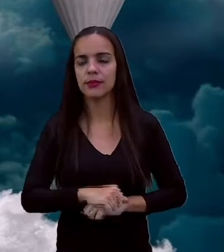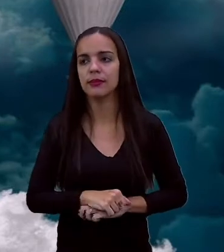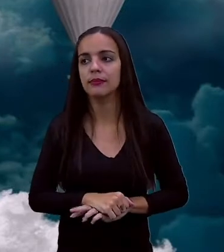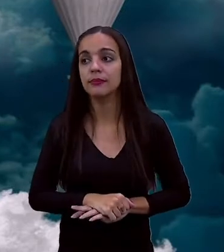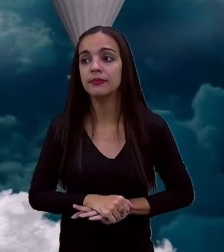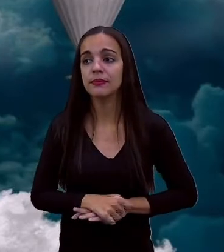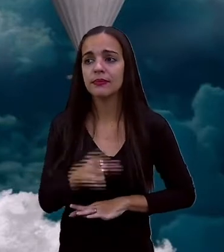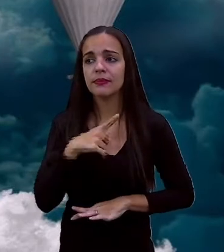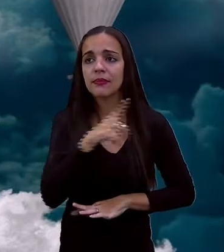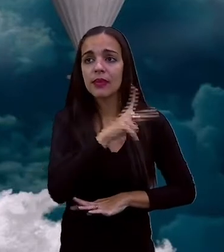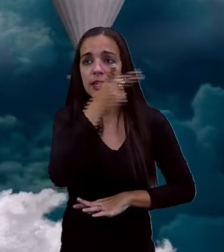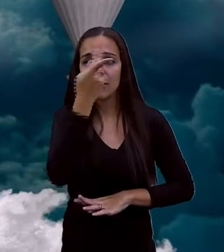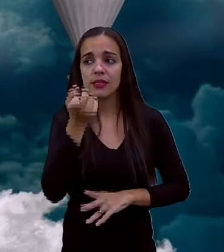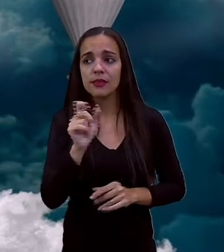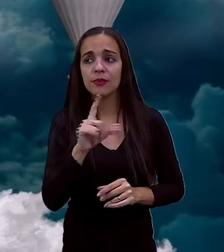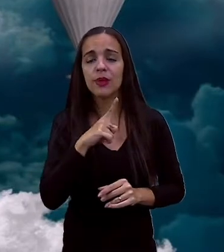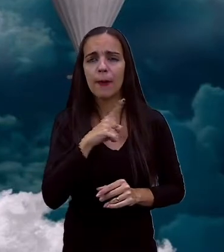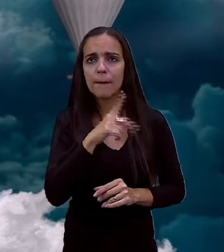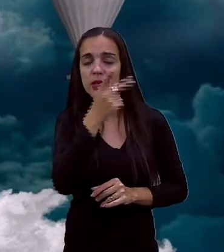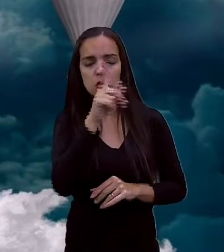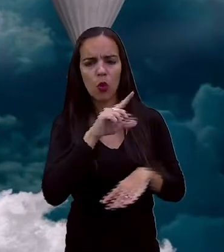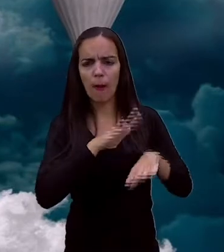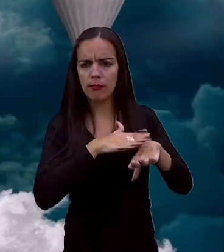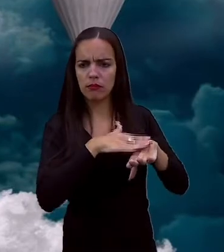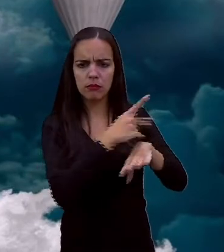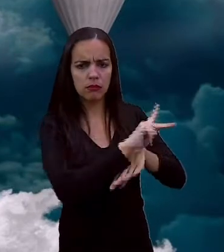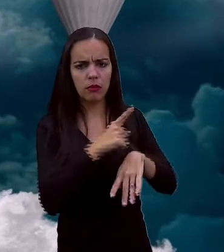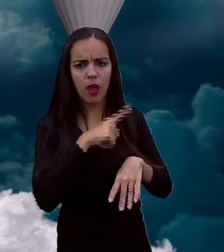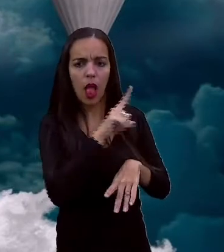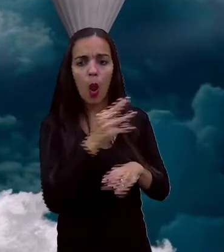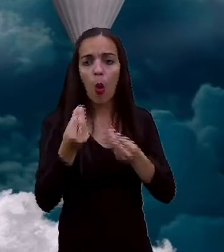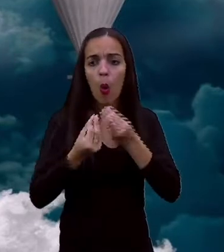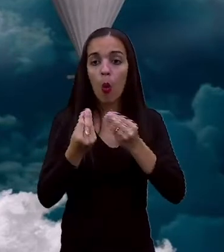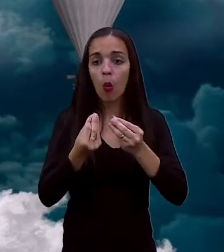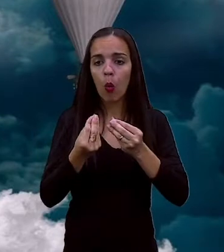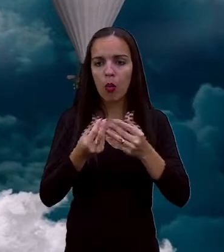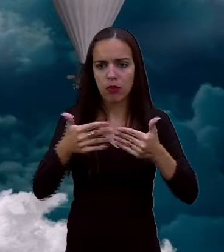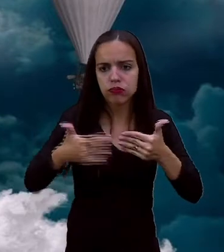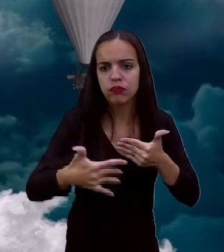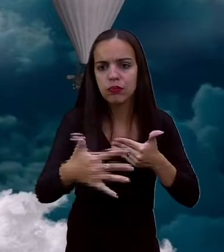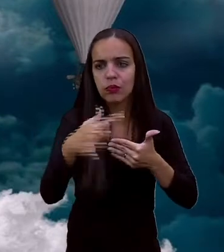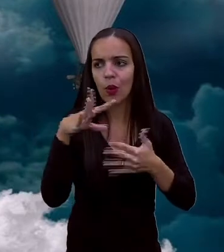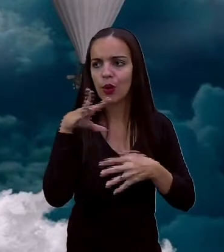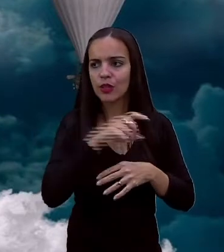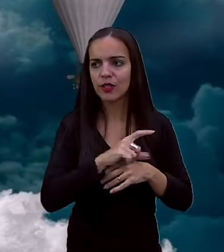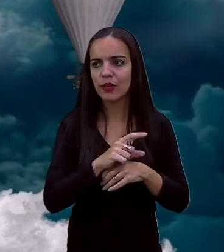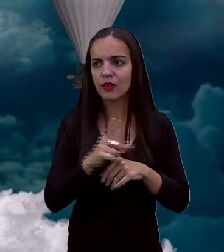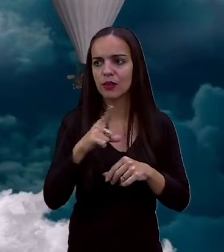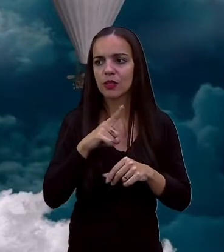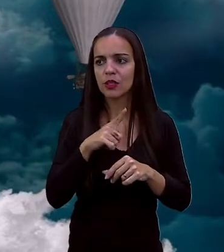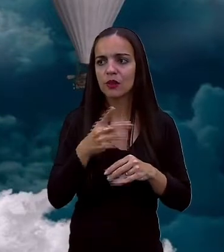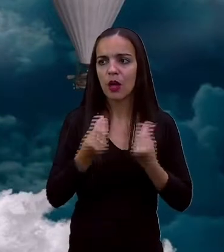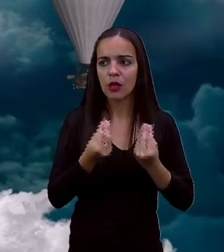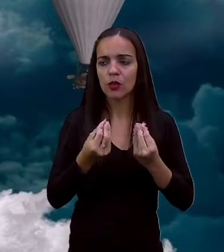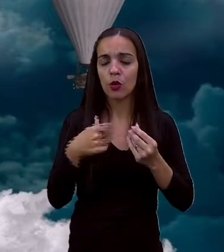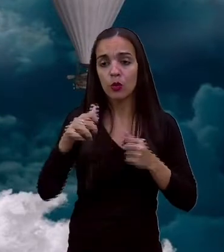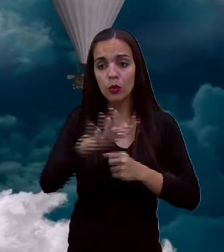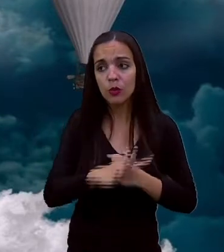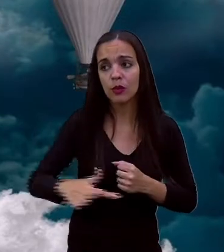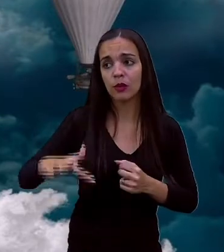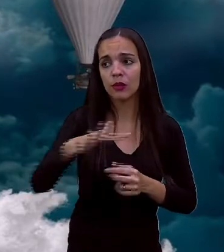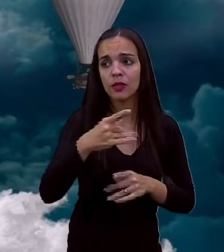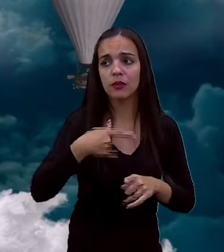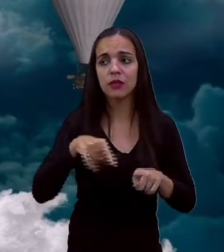E ela que vai determinar o ritmo e o andamento do tempo e a caracterização do espaço.